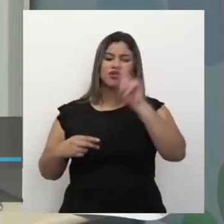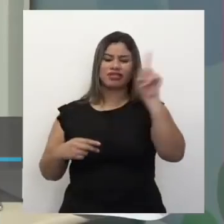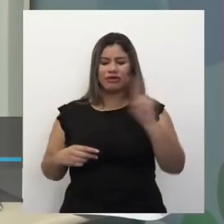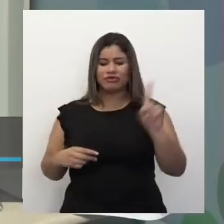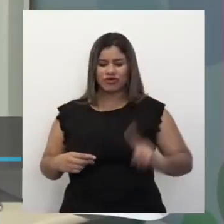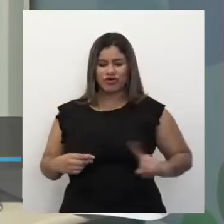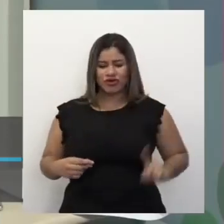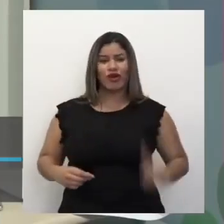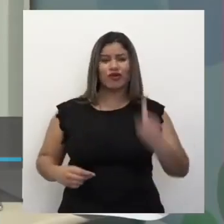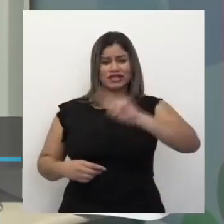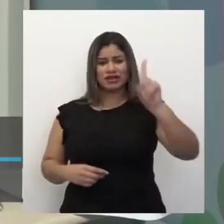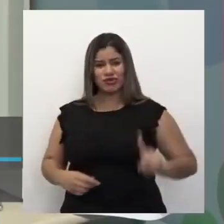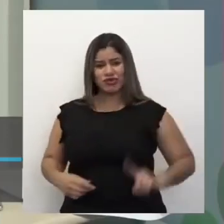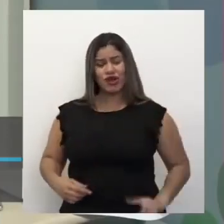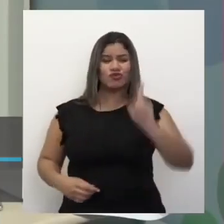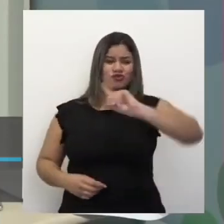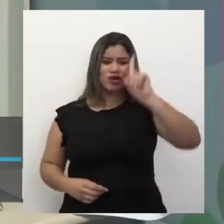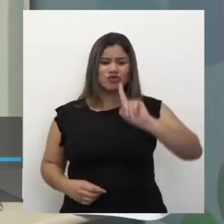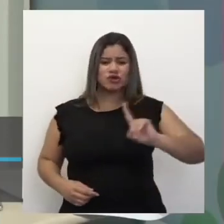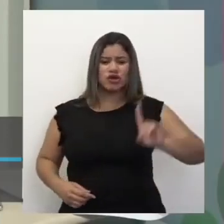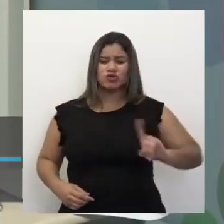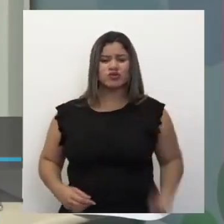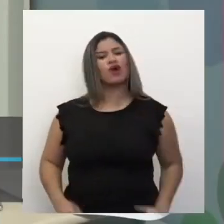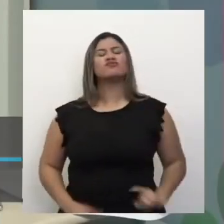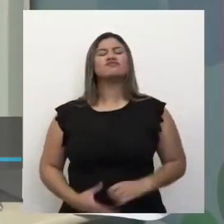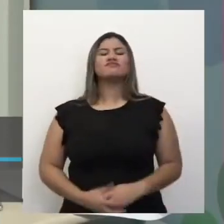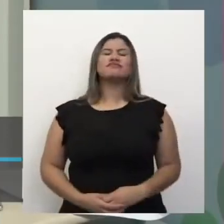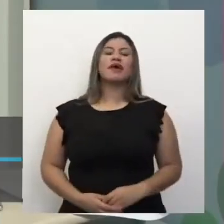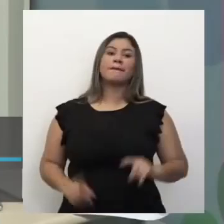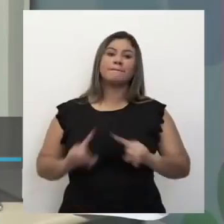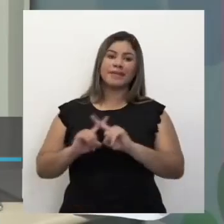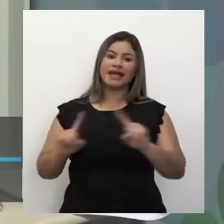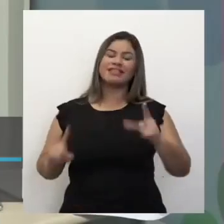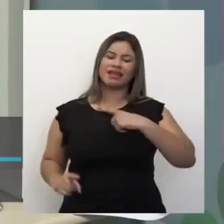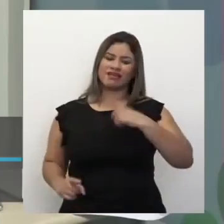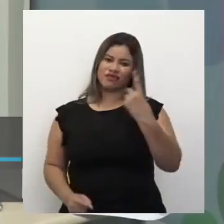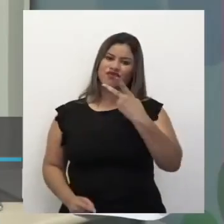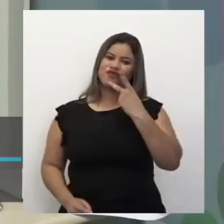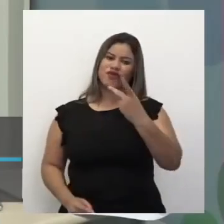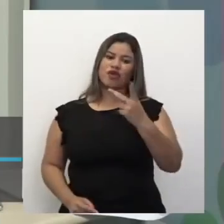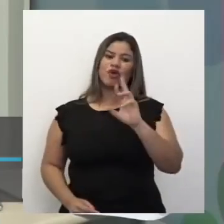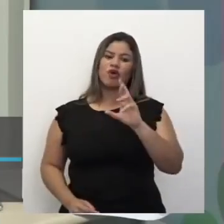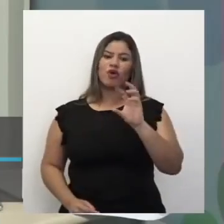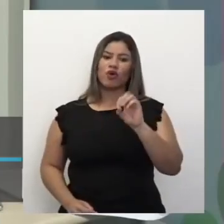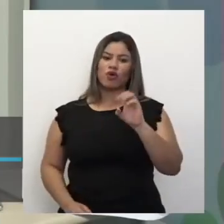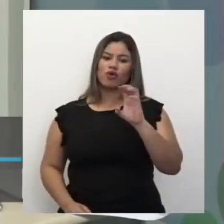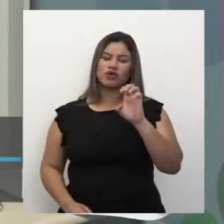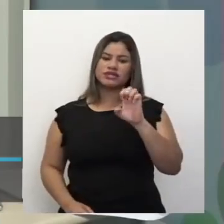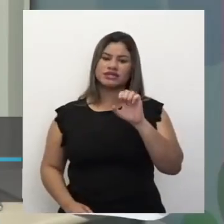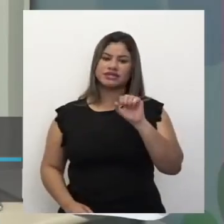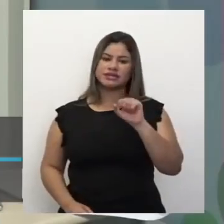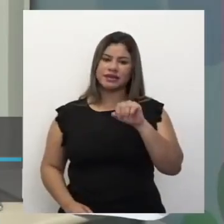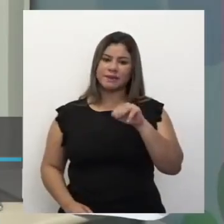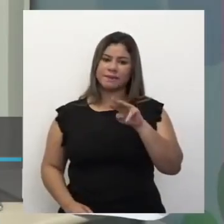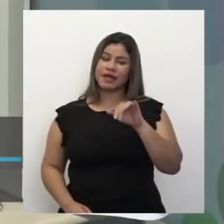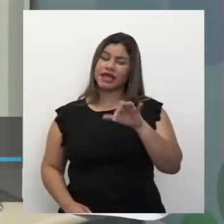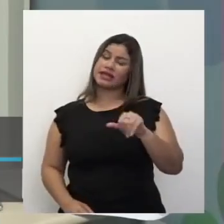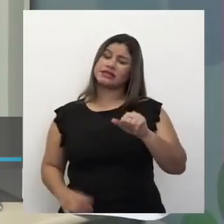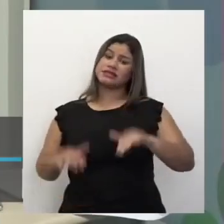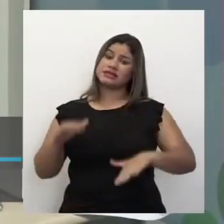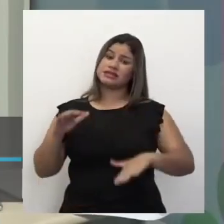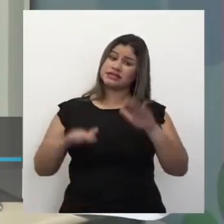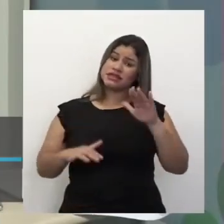Agora encontraram aqui, viu, Ed? Deixa eu ver quem foi o primeiro, porque tem uma reprodução. Ah, foi a Rosimeire, colocou assim, ó. Talvez para